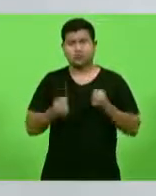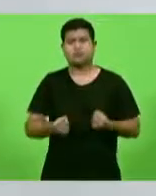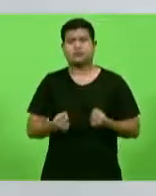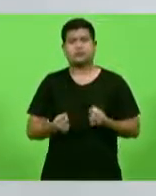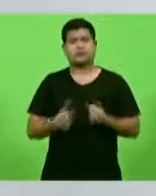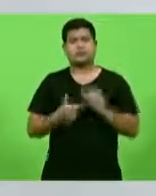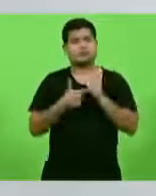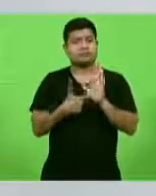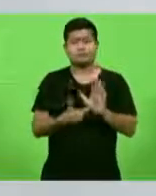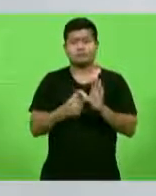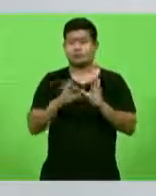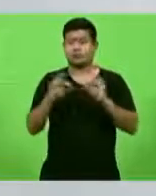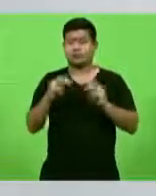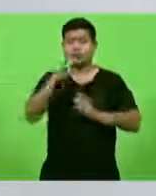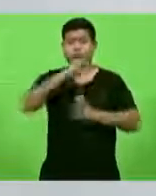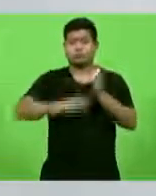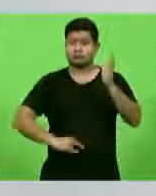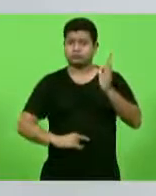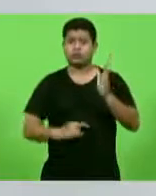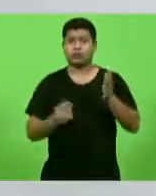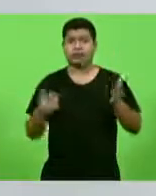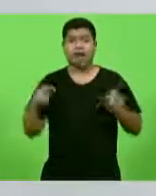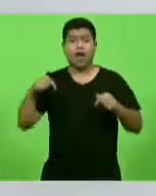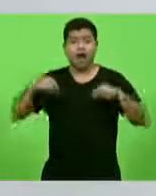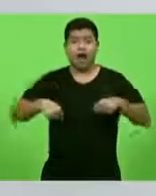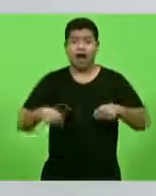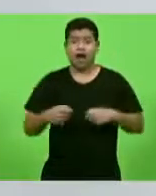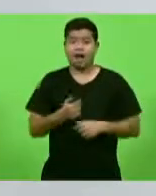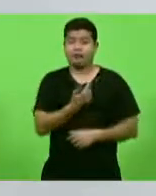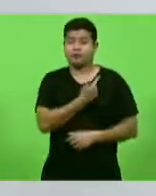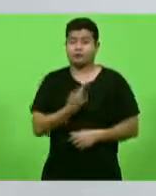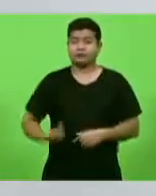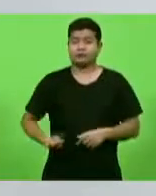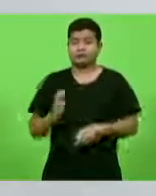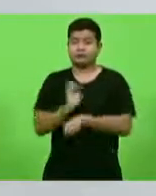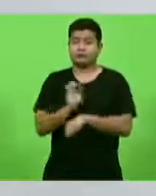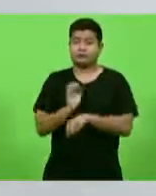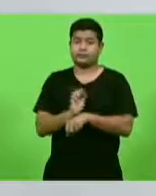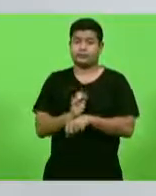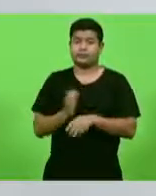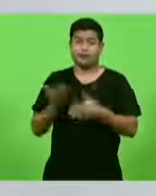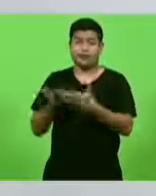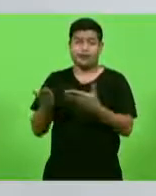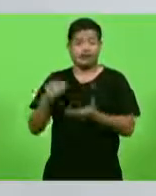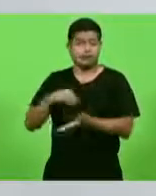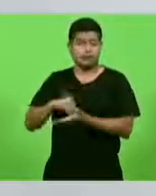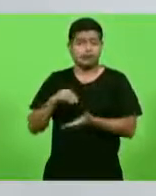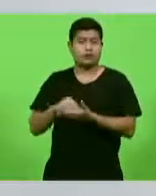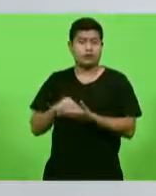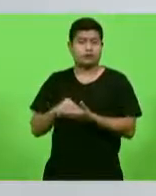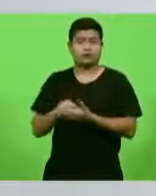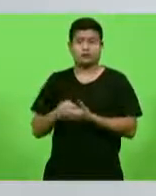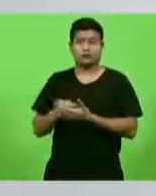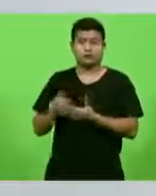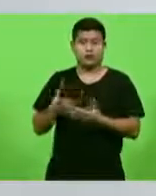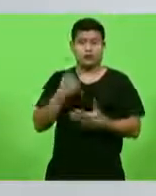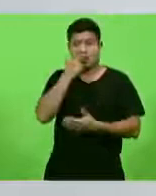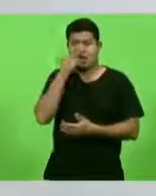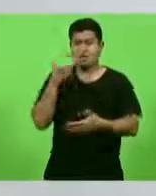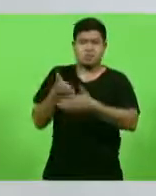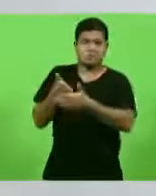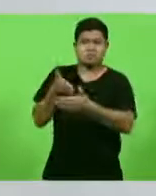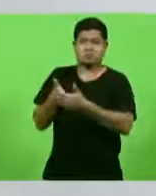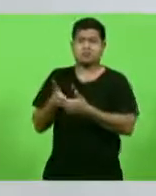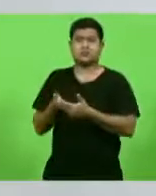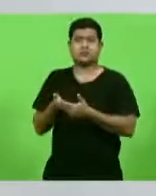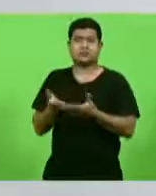os documentos, e aqui no governo do estado, alguém está cercando, não está permitindo a viabilização da entrega